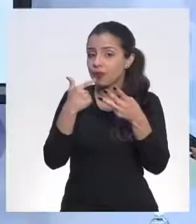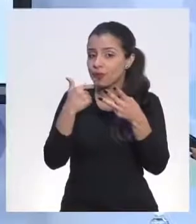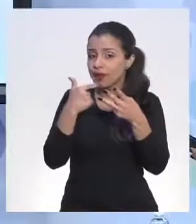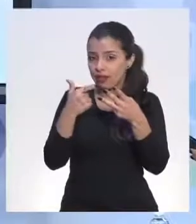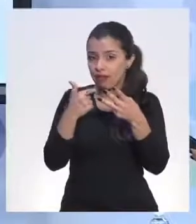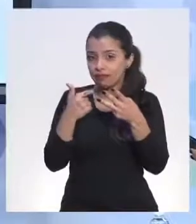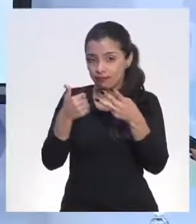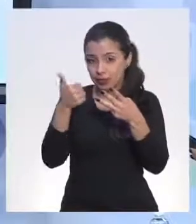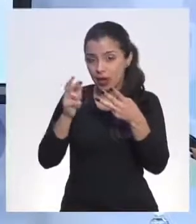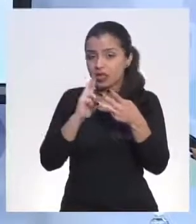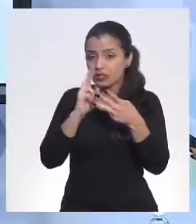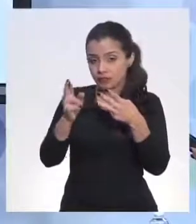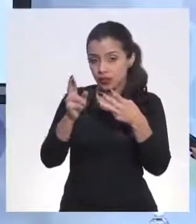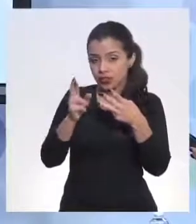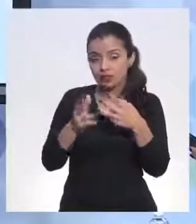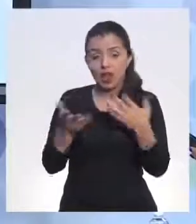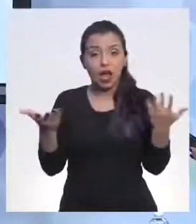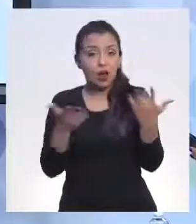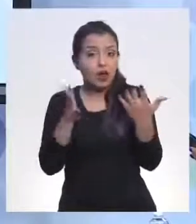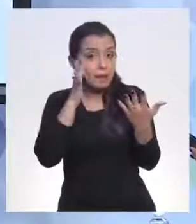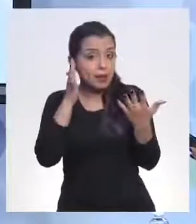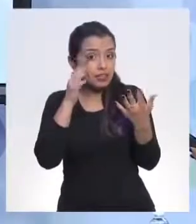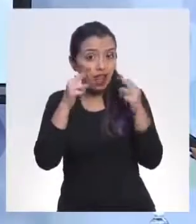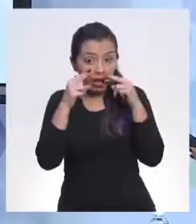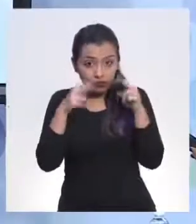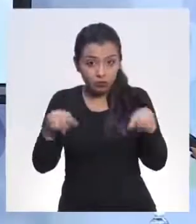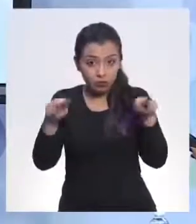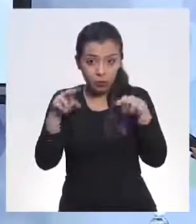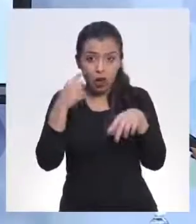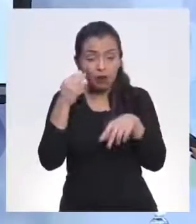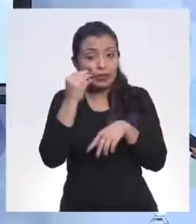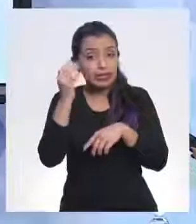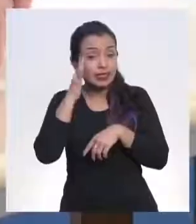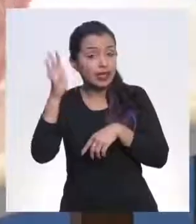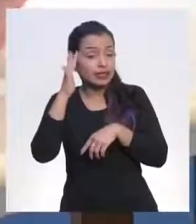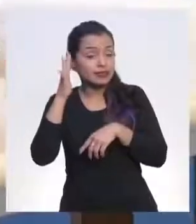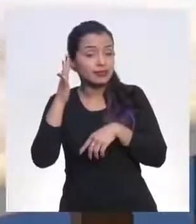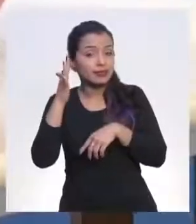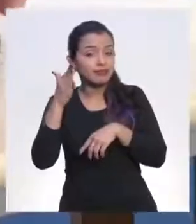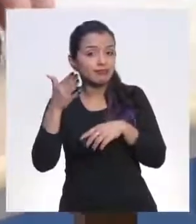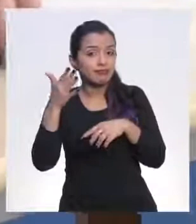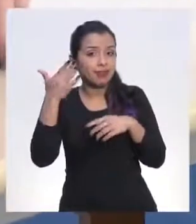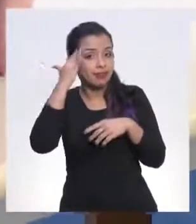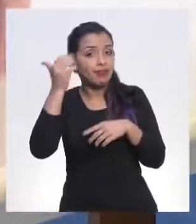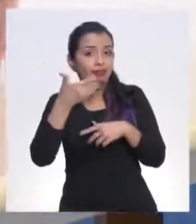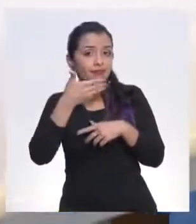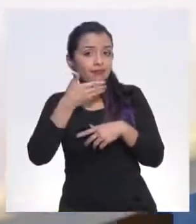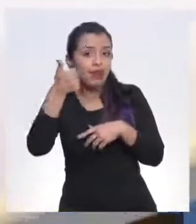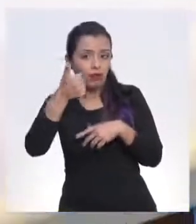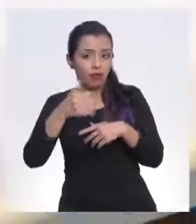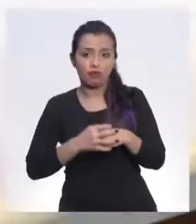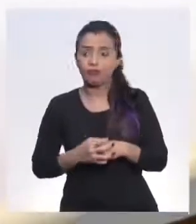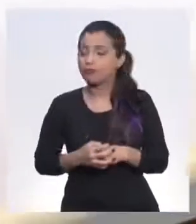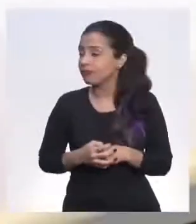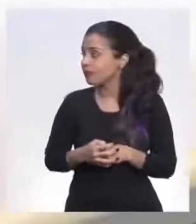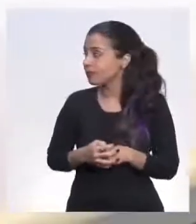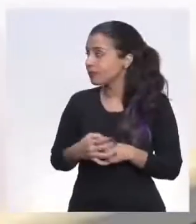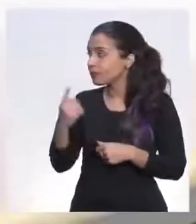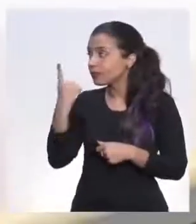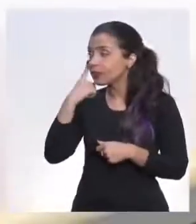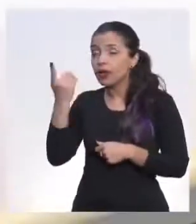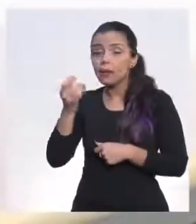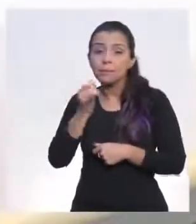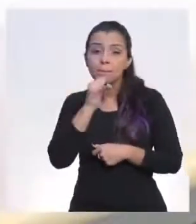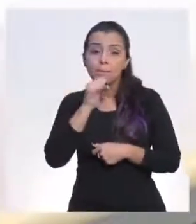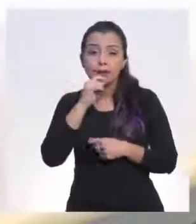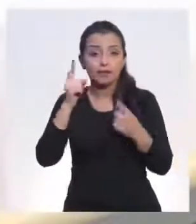enxergar isso aqui nas fichas com que eu dividi aqui com vocês. Então, por exemplo, aqui, ó, das pretas, o que eu tenho que fazer? Eu